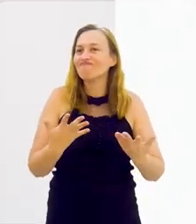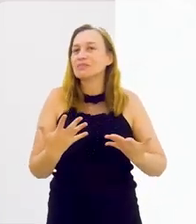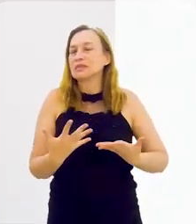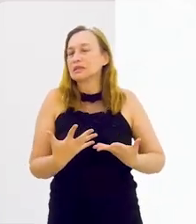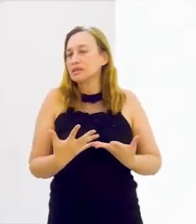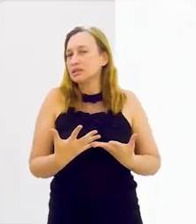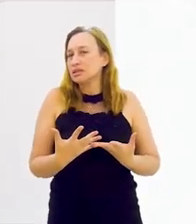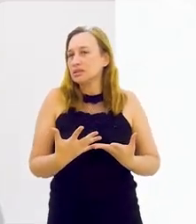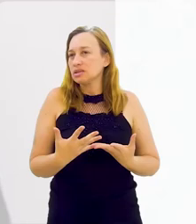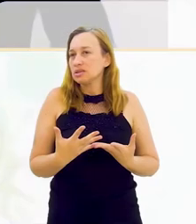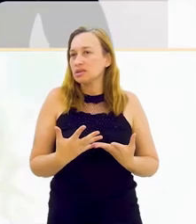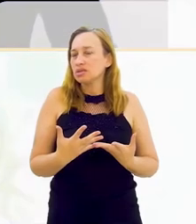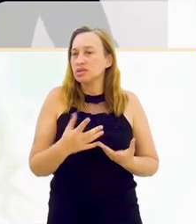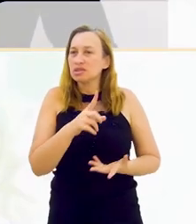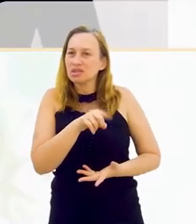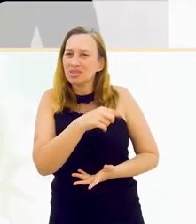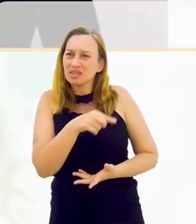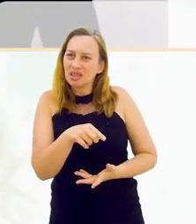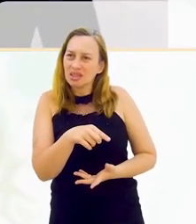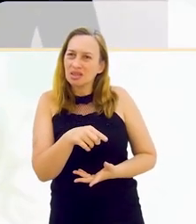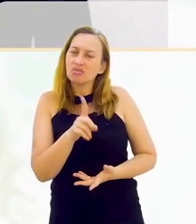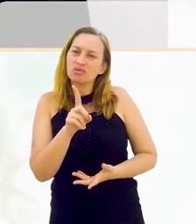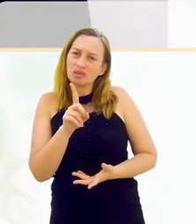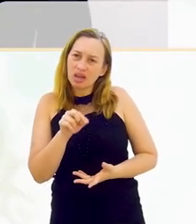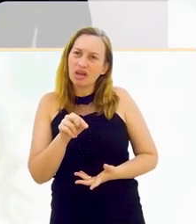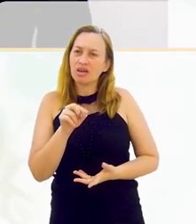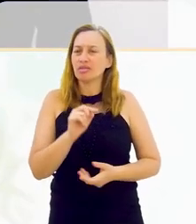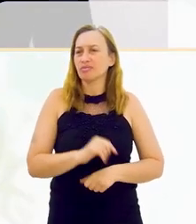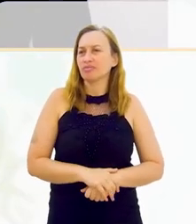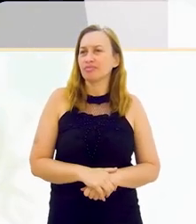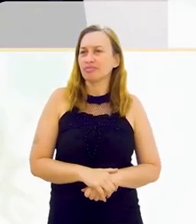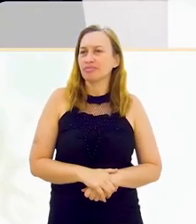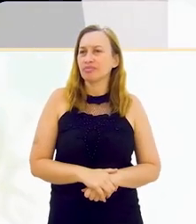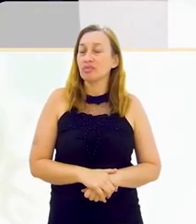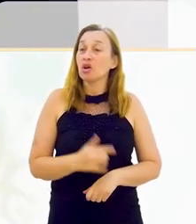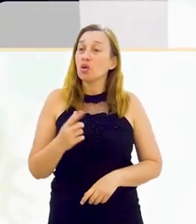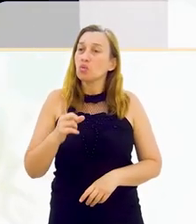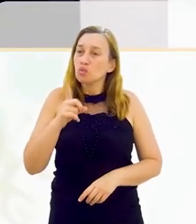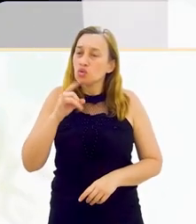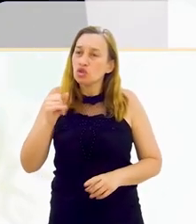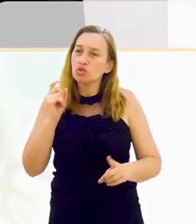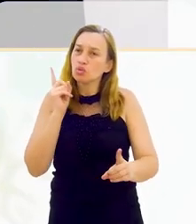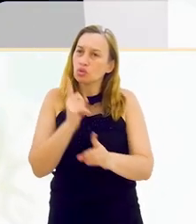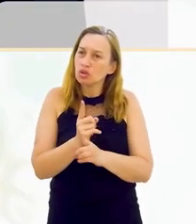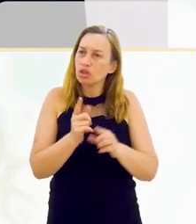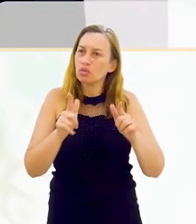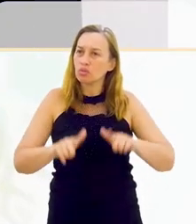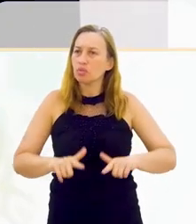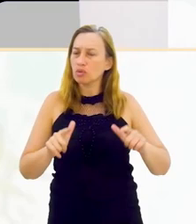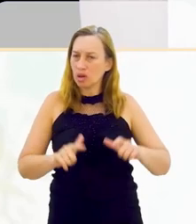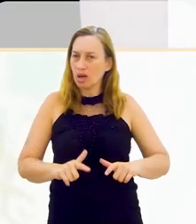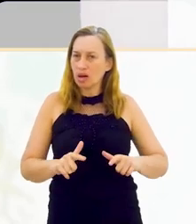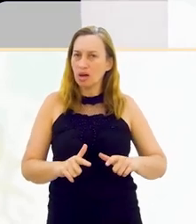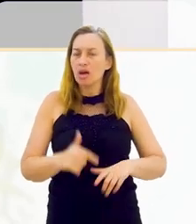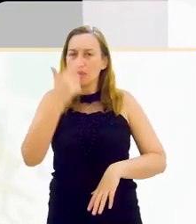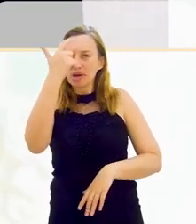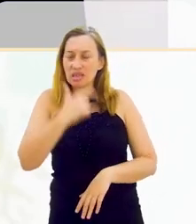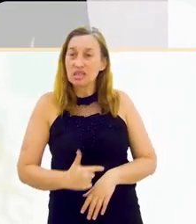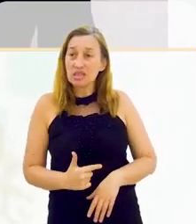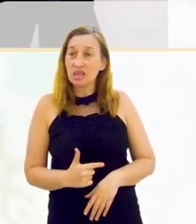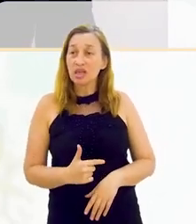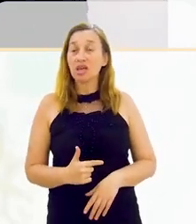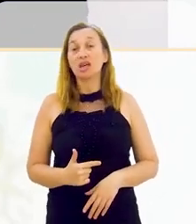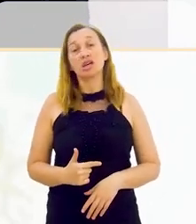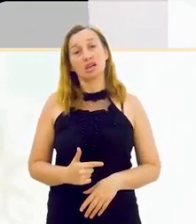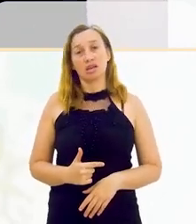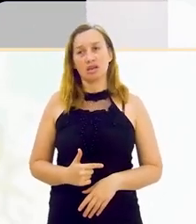referência de negação que você é. E onde eu encontrei espaço para ser